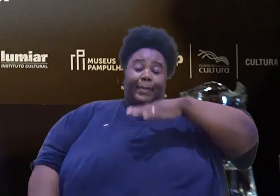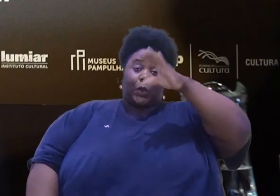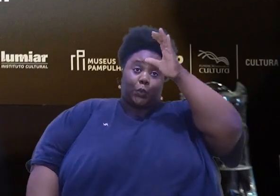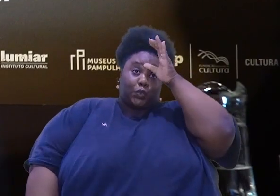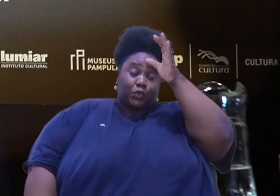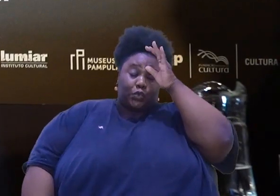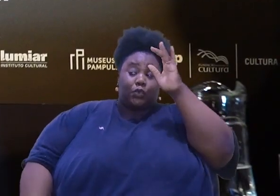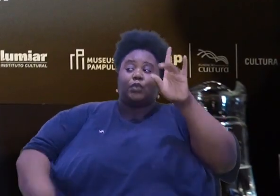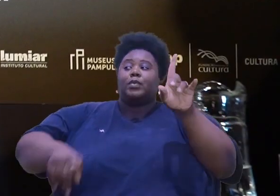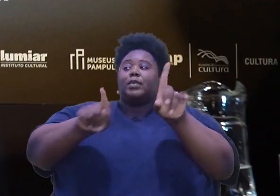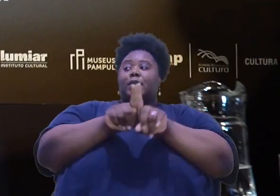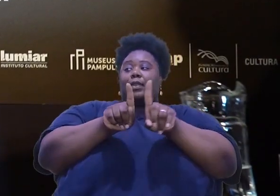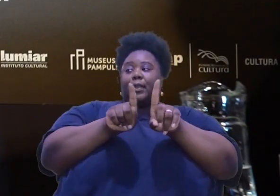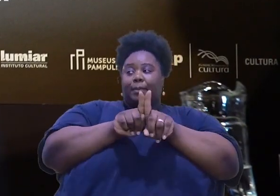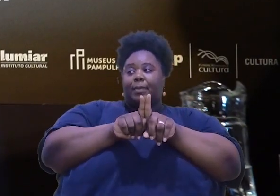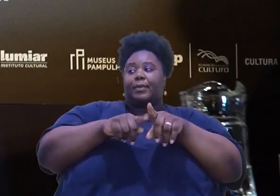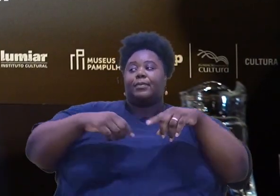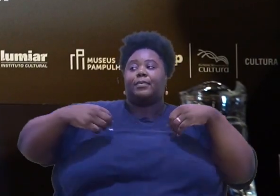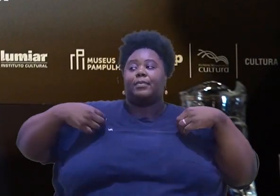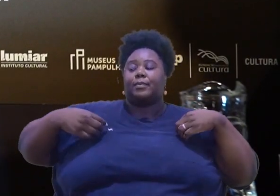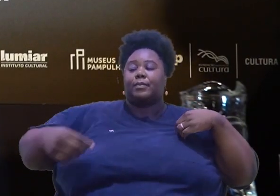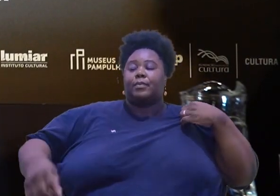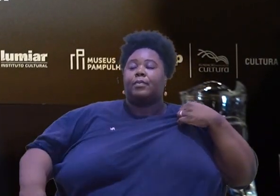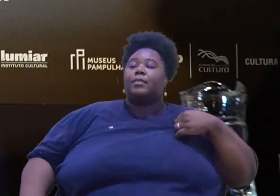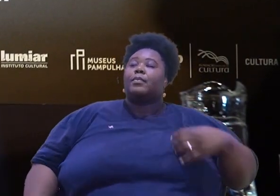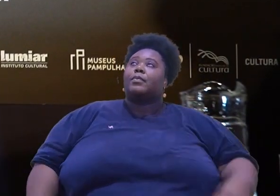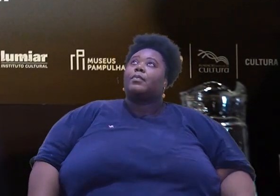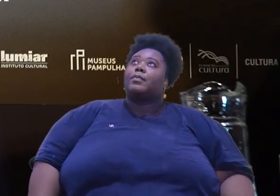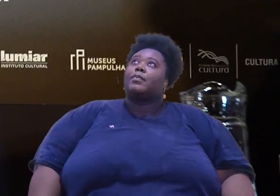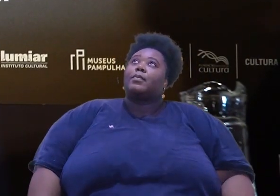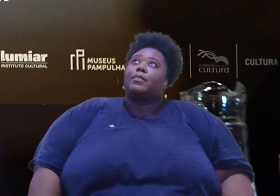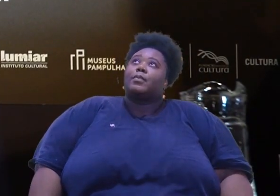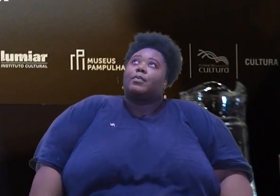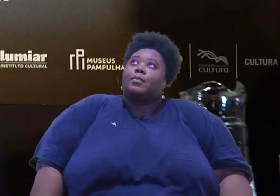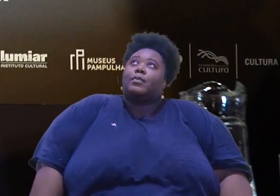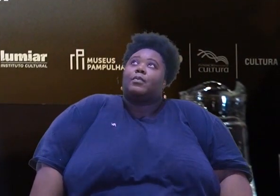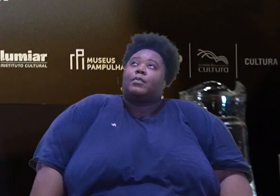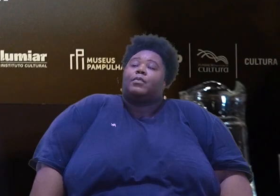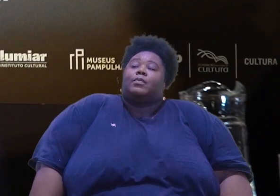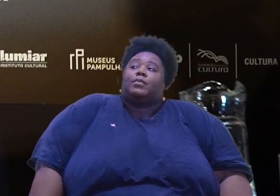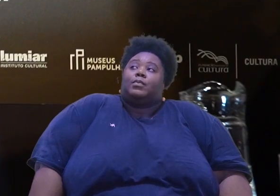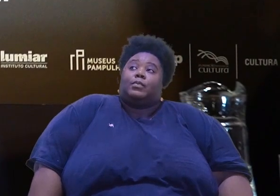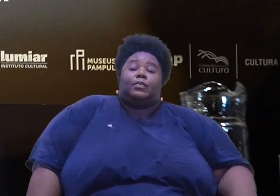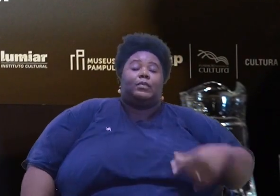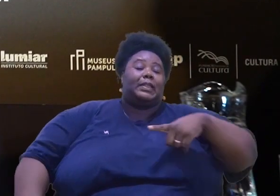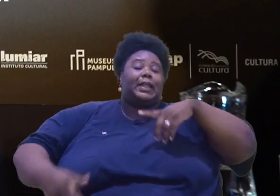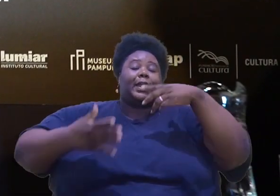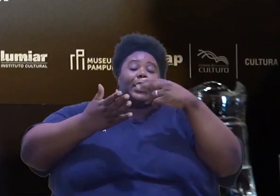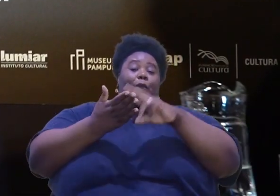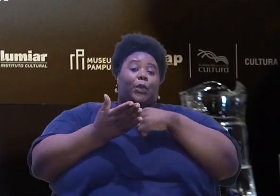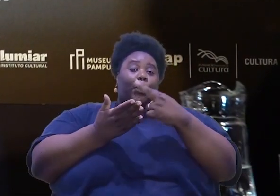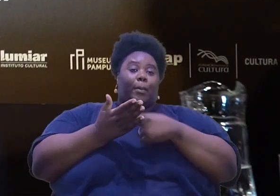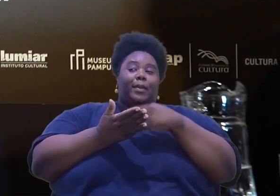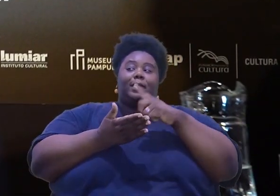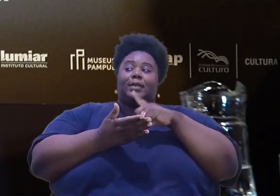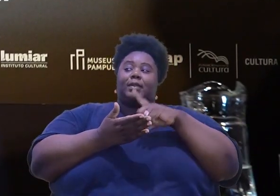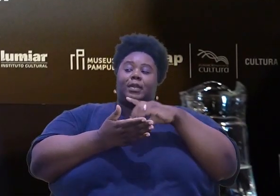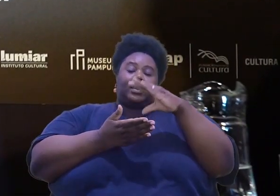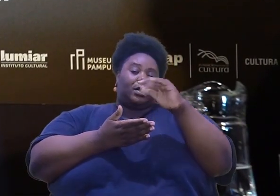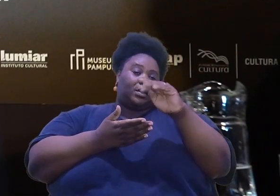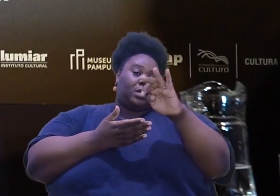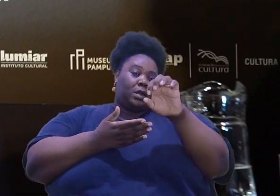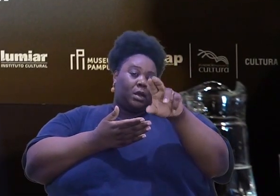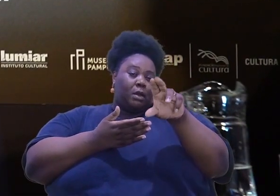tem uma publicação antiga, que era da revista Seleções, que tem o Catarino numa